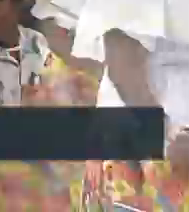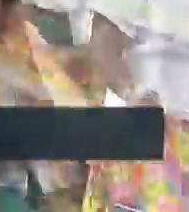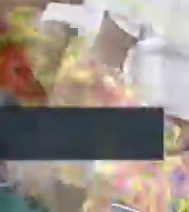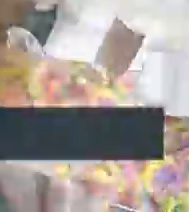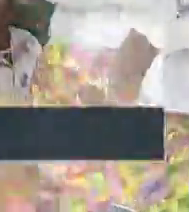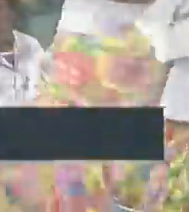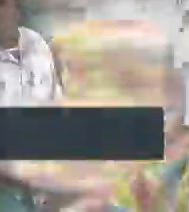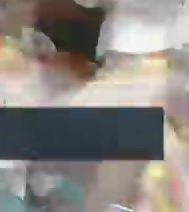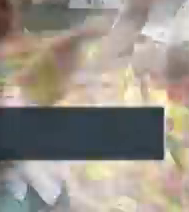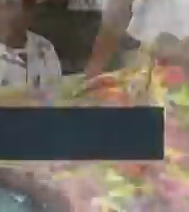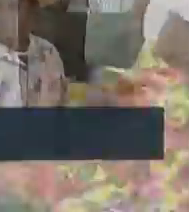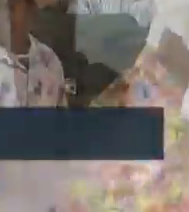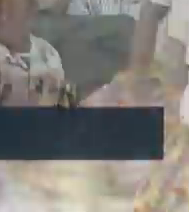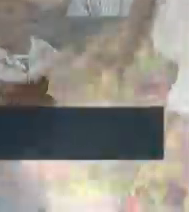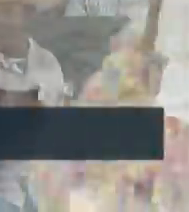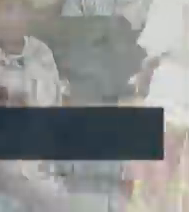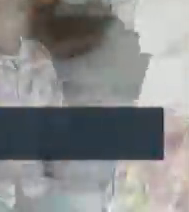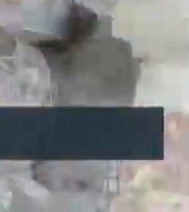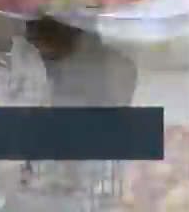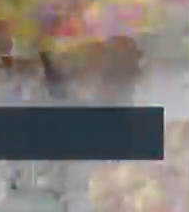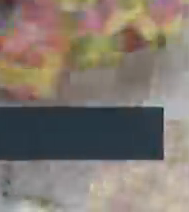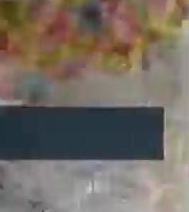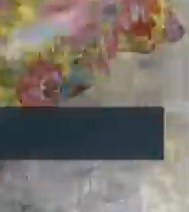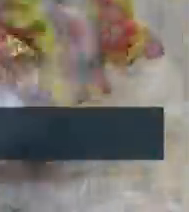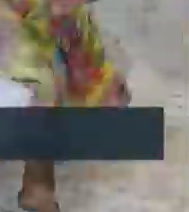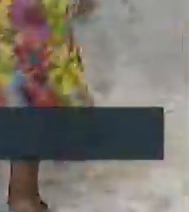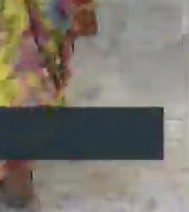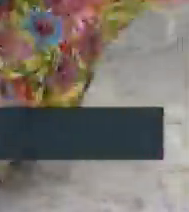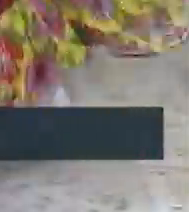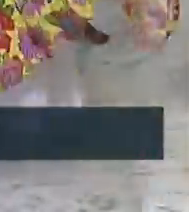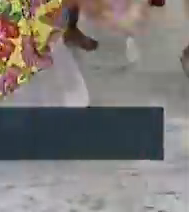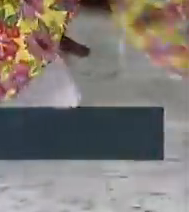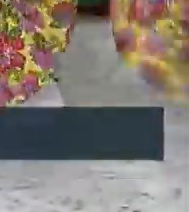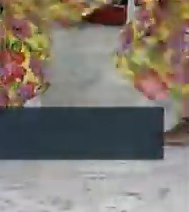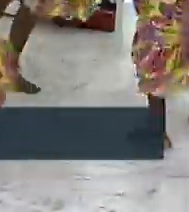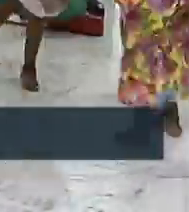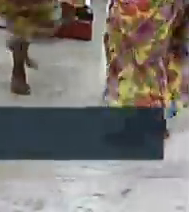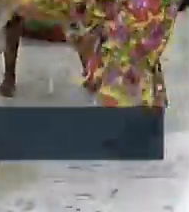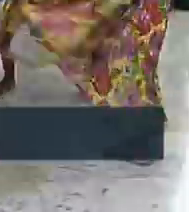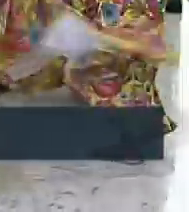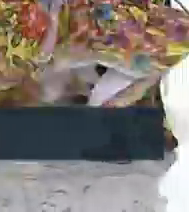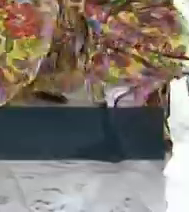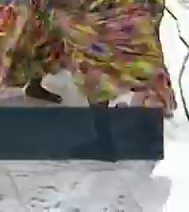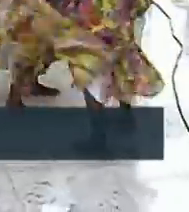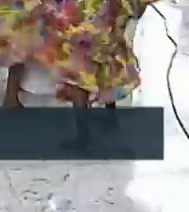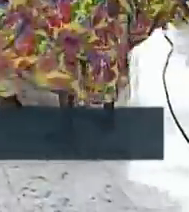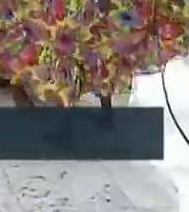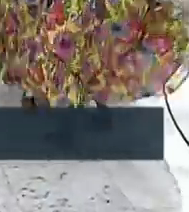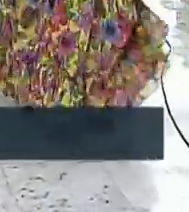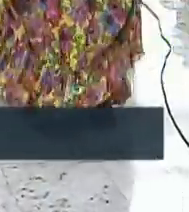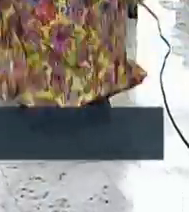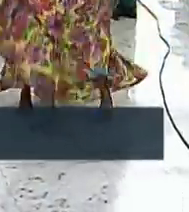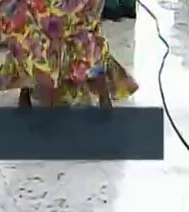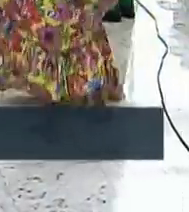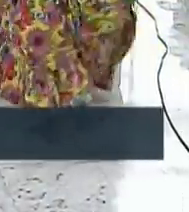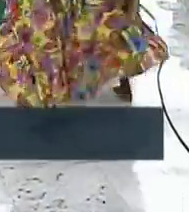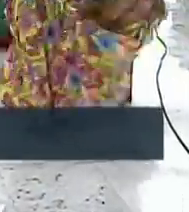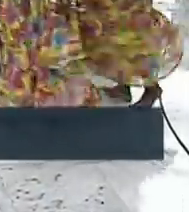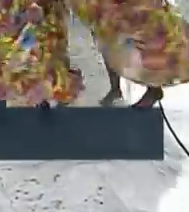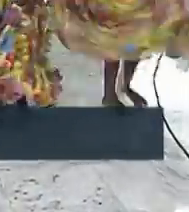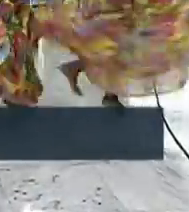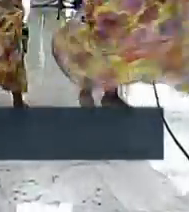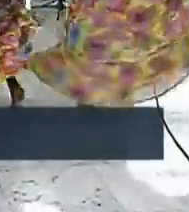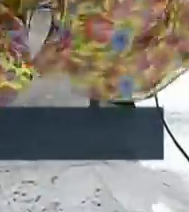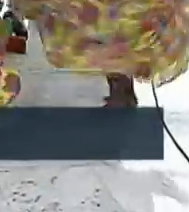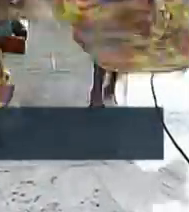São Benedito Vem Me Ajudar São Benedito Vem Me Ajudar coreira entrou na roda botou